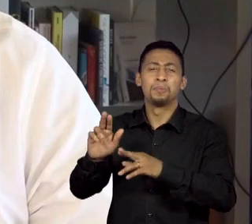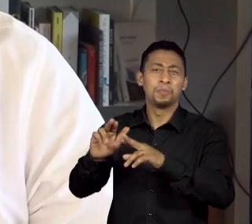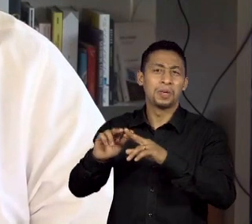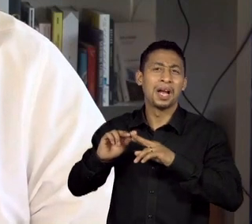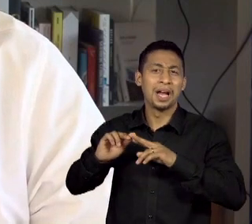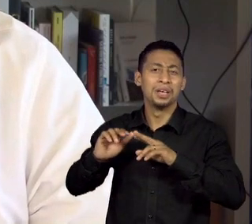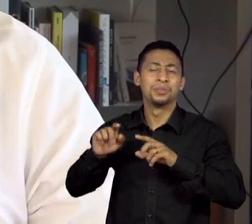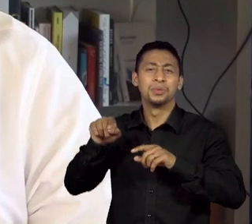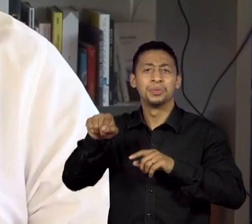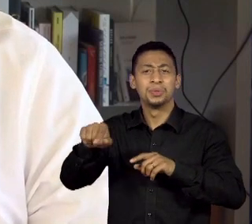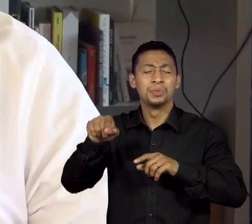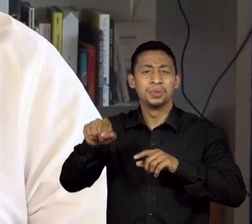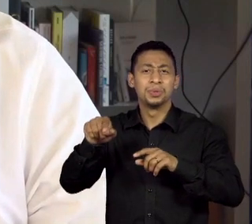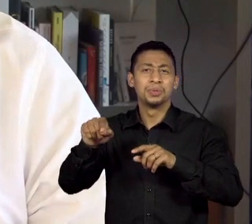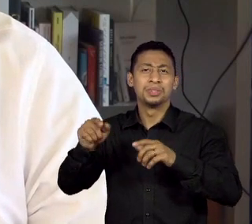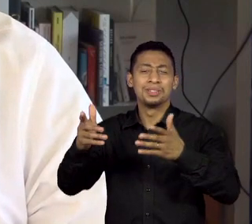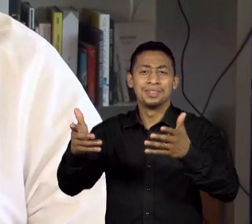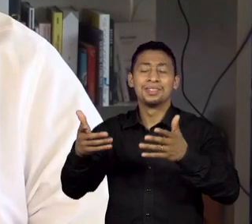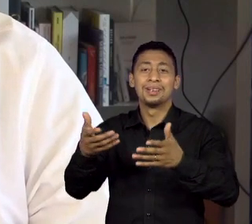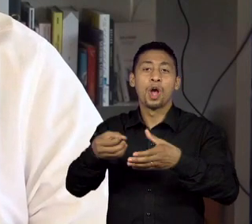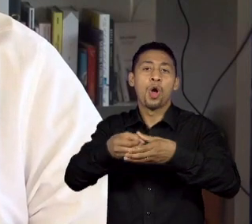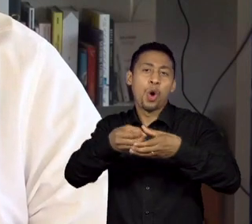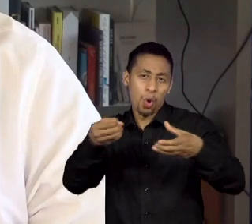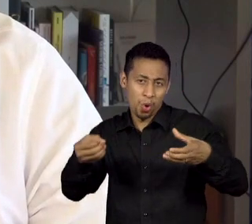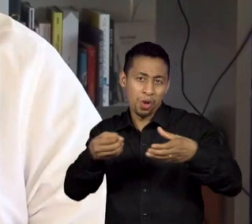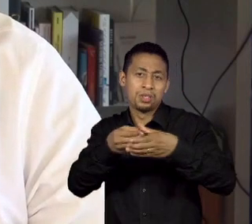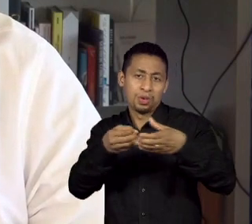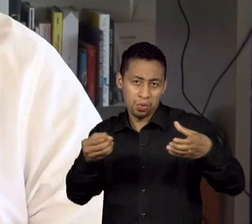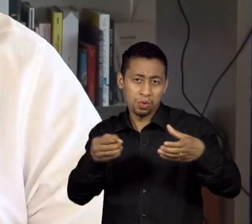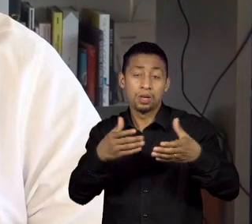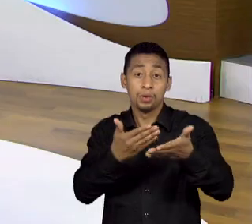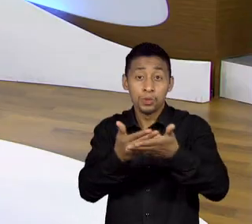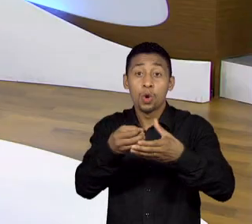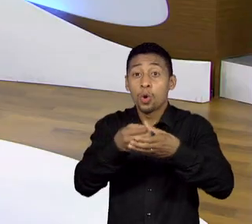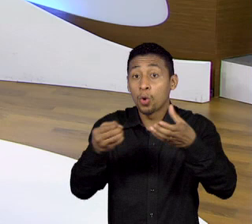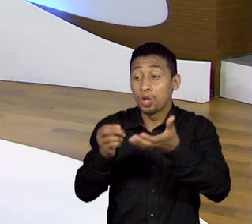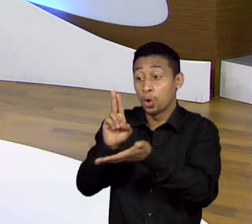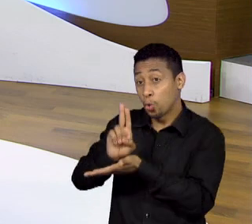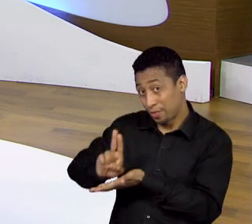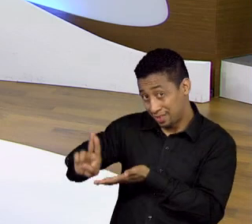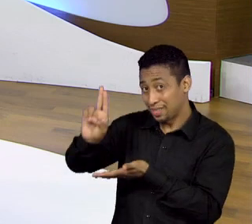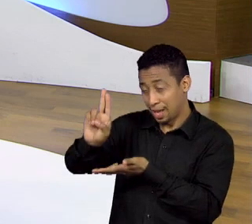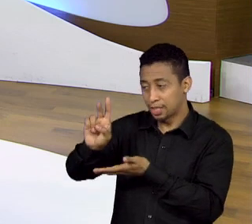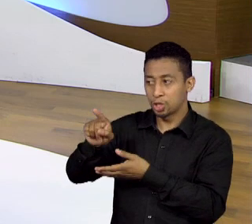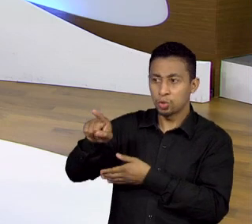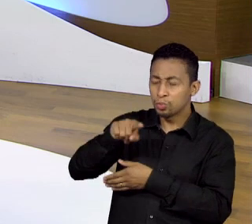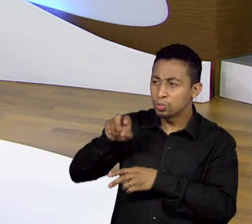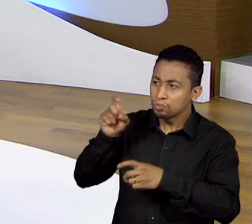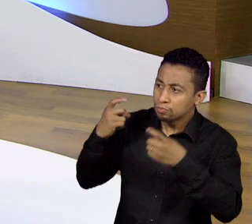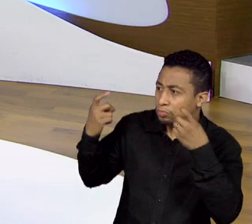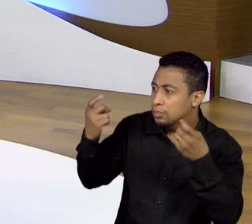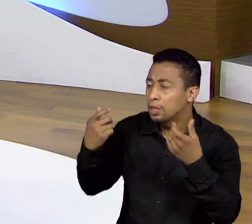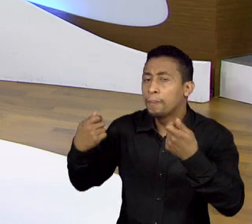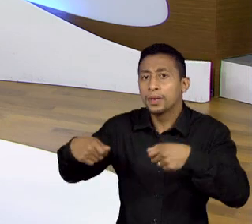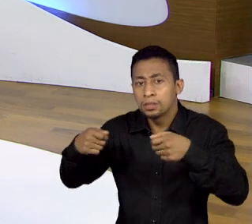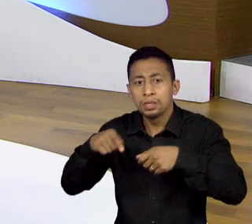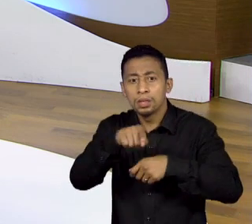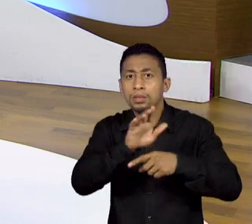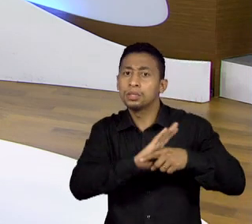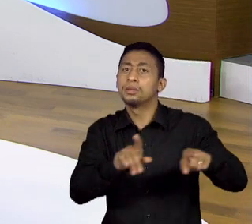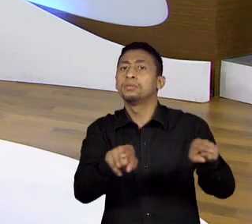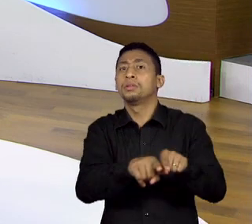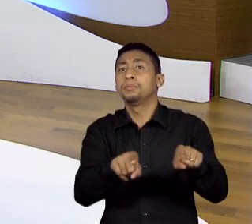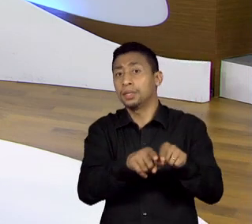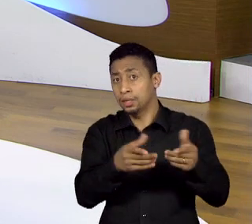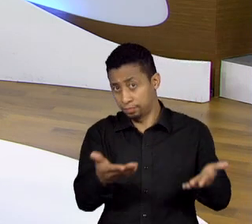cotas. Naquela discussão das cotas de universidade, que eu acho que é uma questão bem parecida com o que a gente deveria enfrentar com a